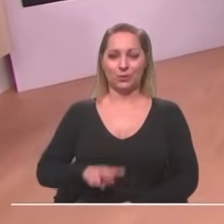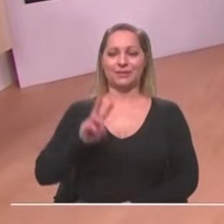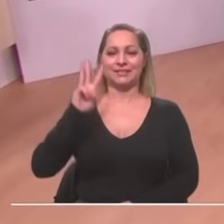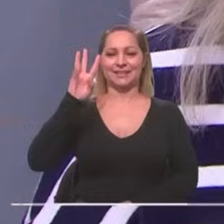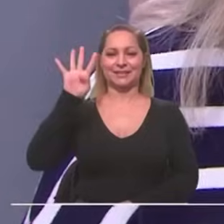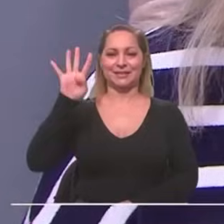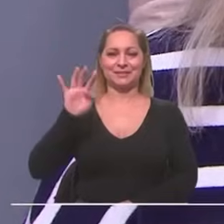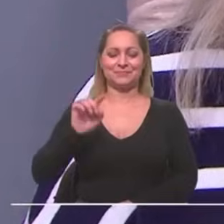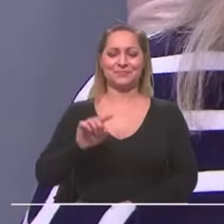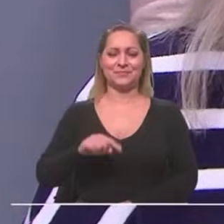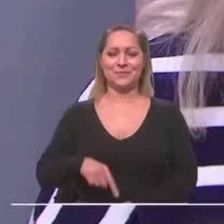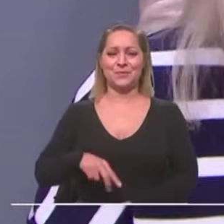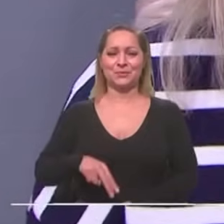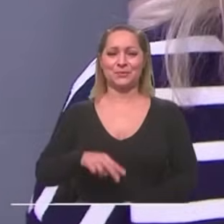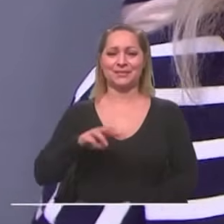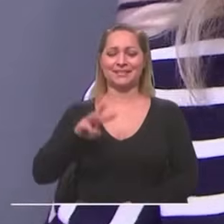1, 2, 3, 4!